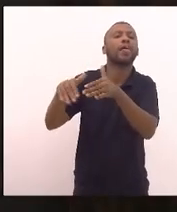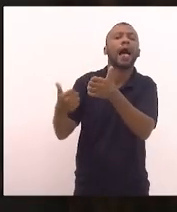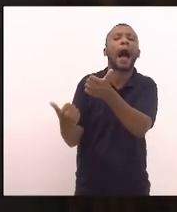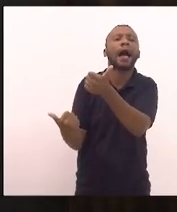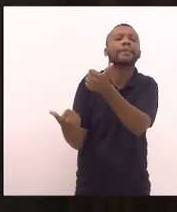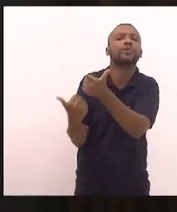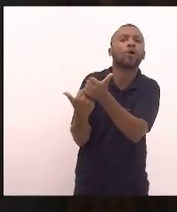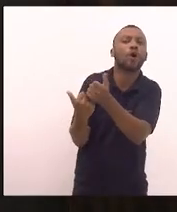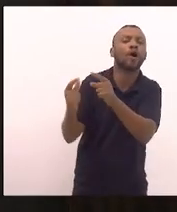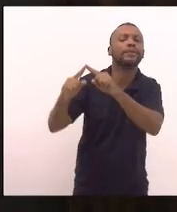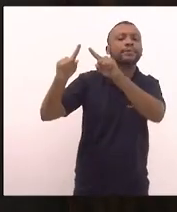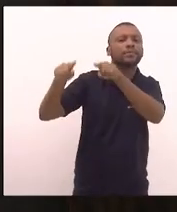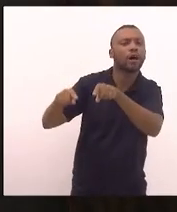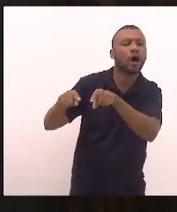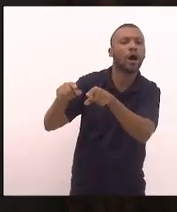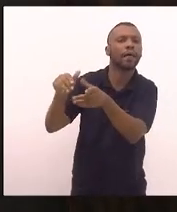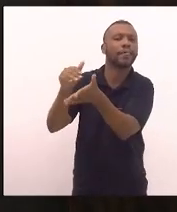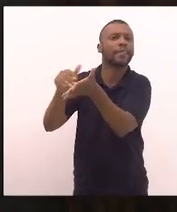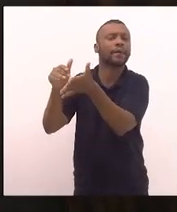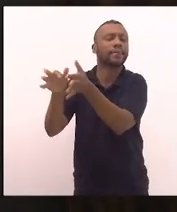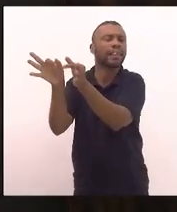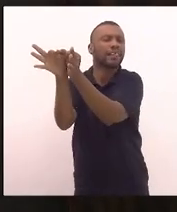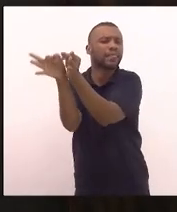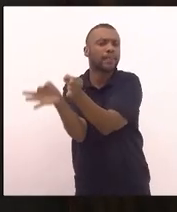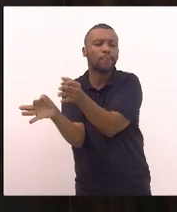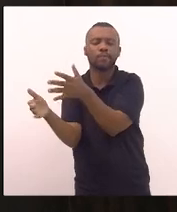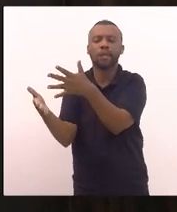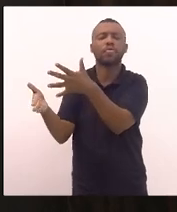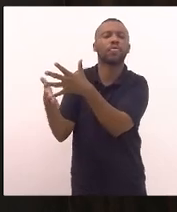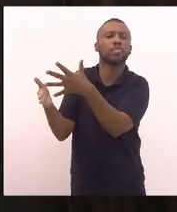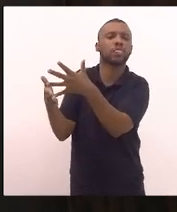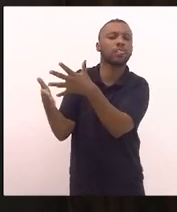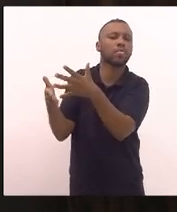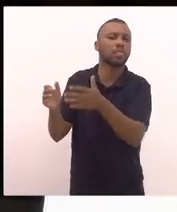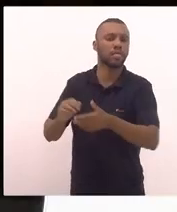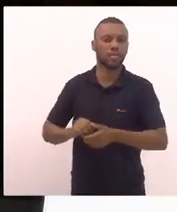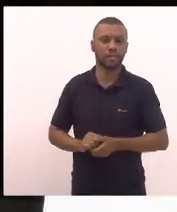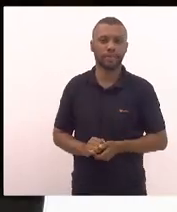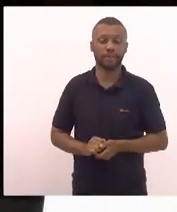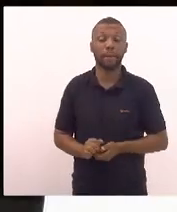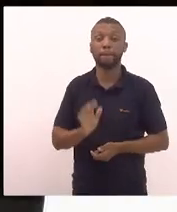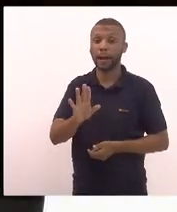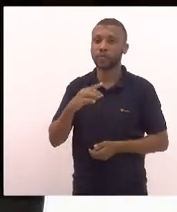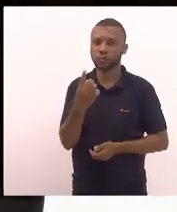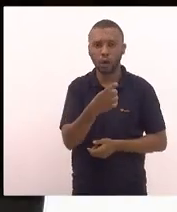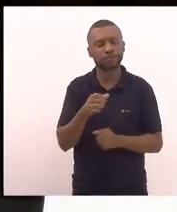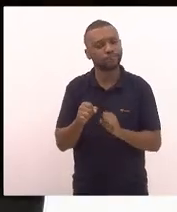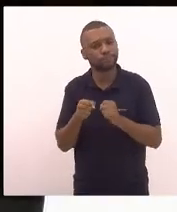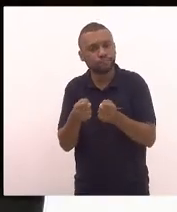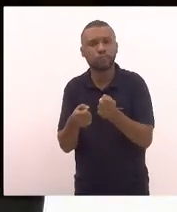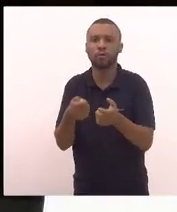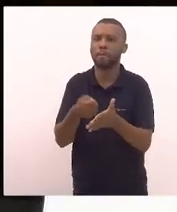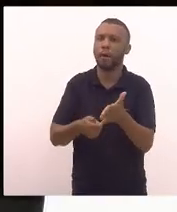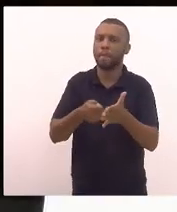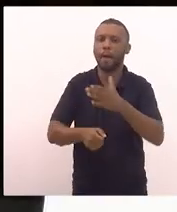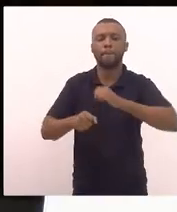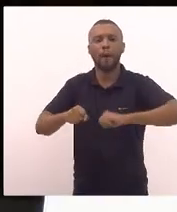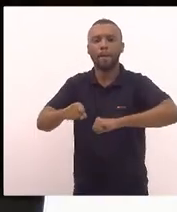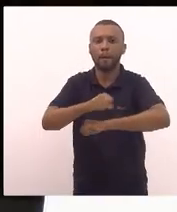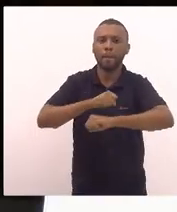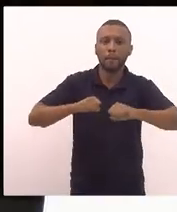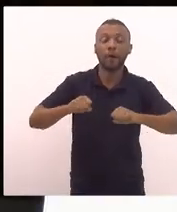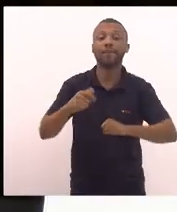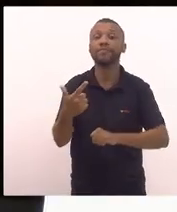deve ser a secretária, ela deve ser mais assim. Mas a gente corre atrás, sim. Eu corri, porque são